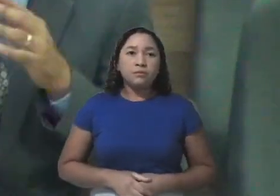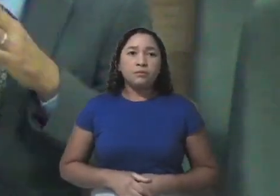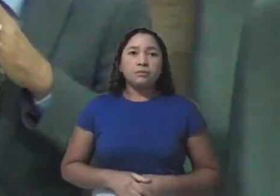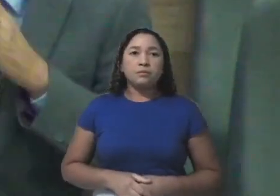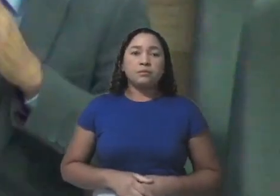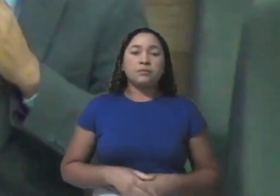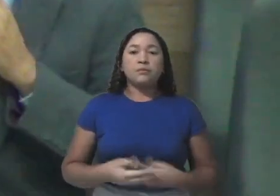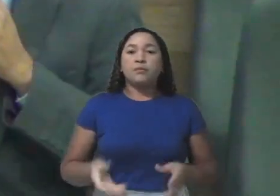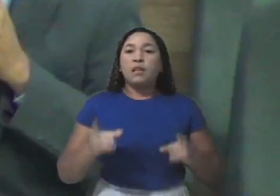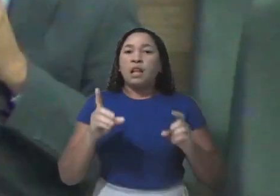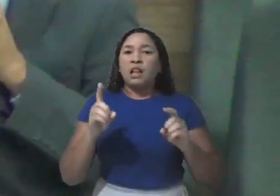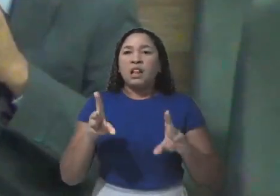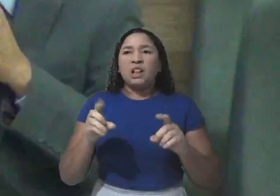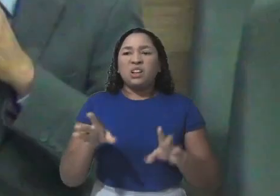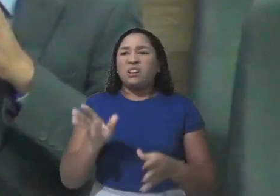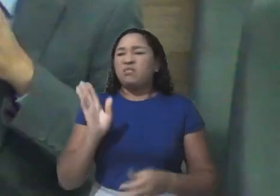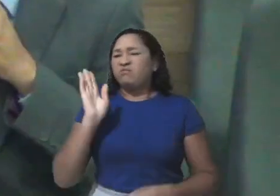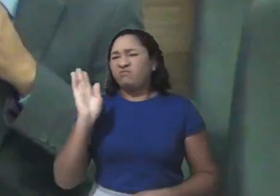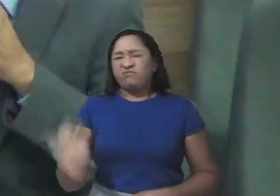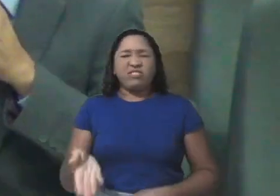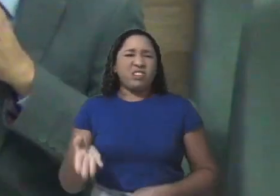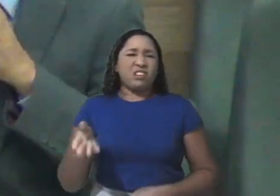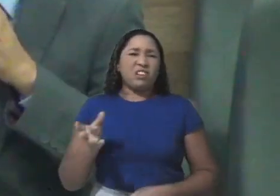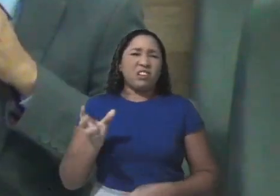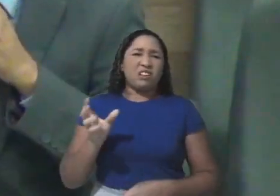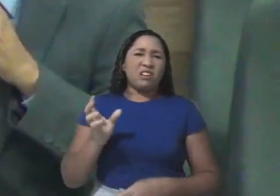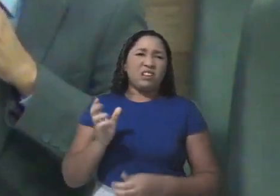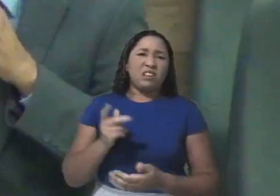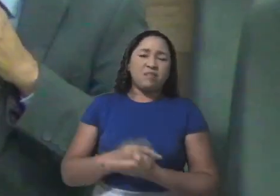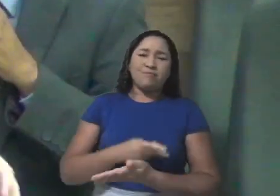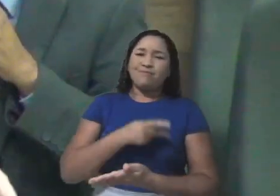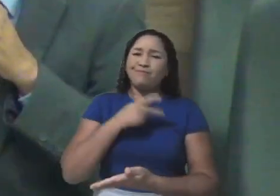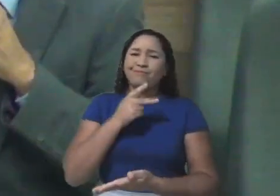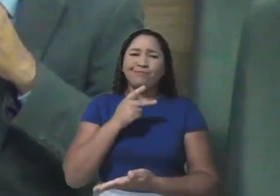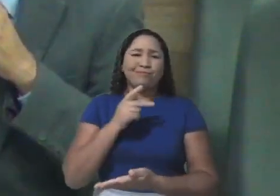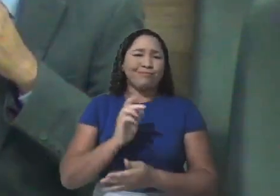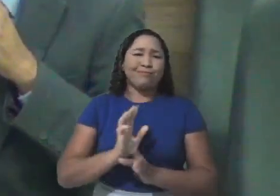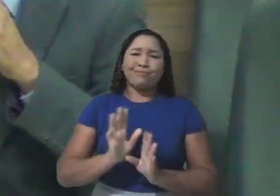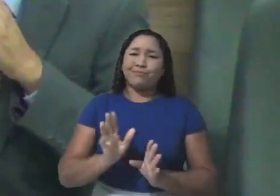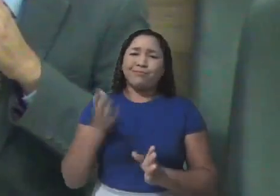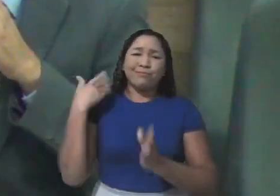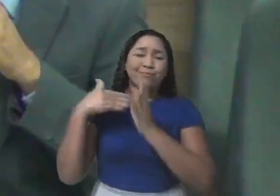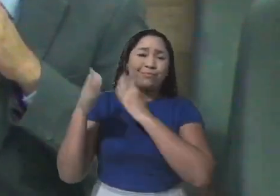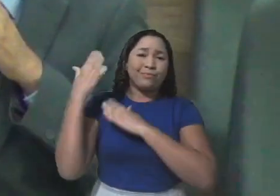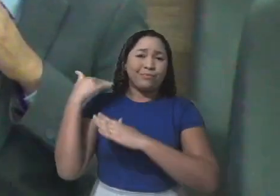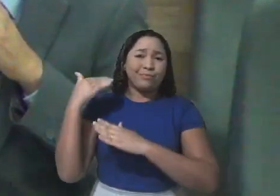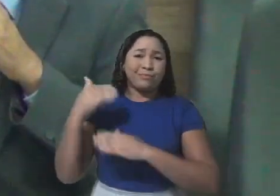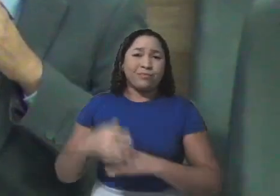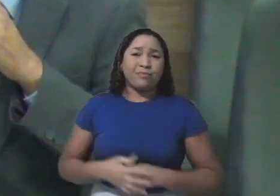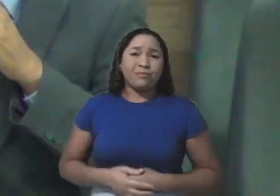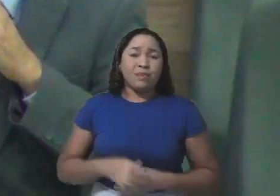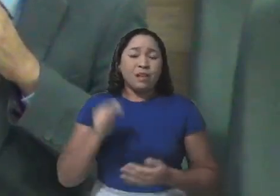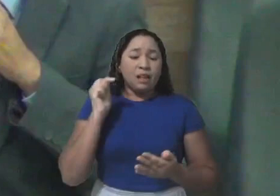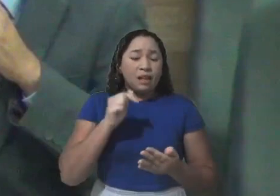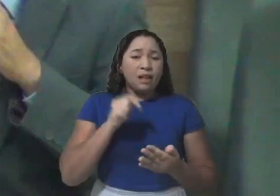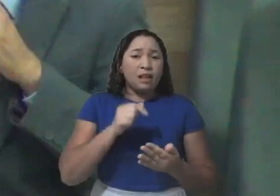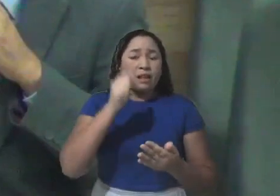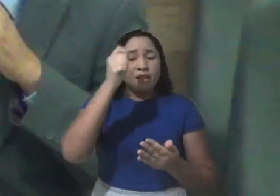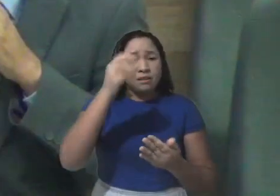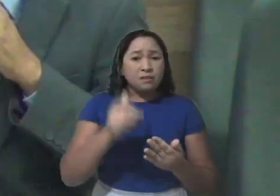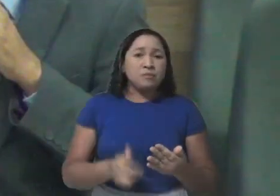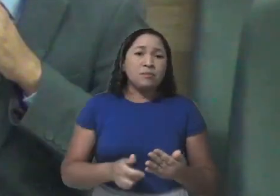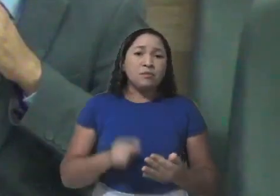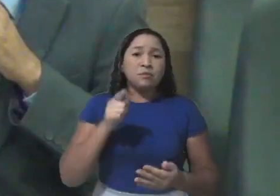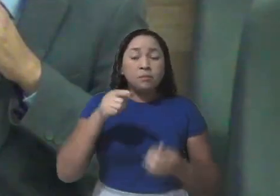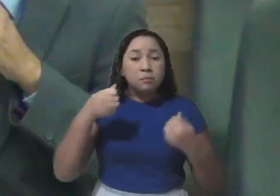muito superadas. Aqui os Hebreus está dizendo que abandona essas doutrinas.